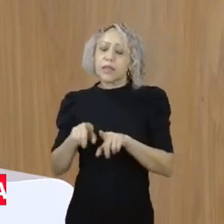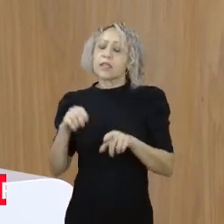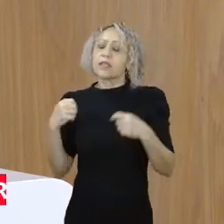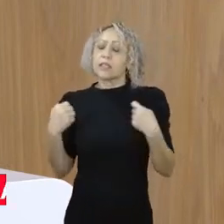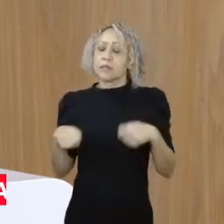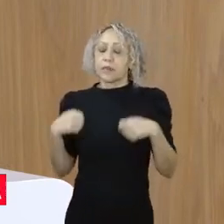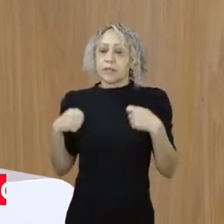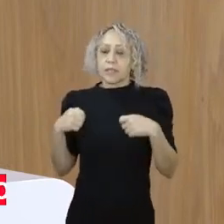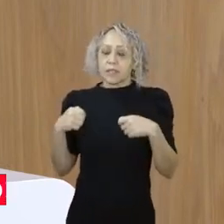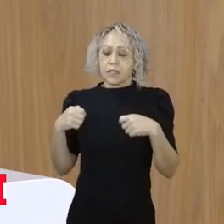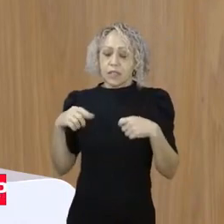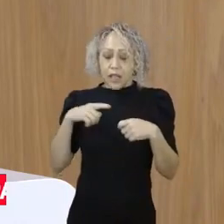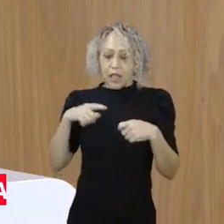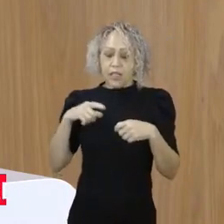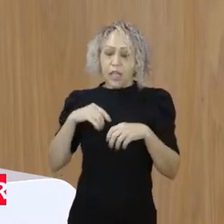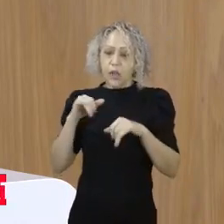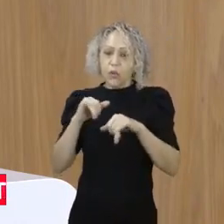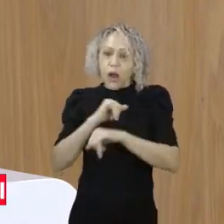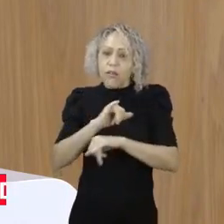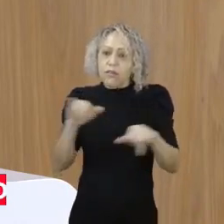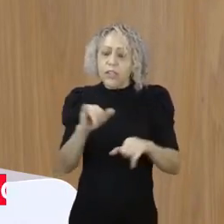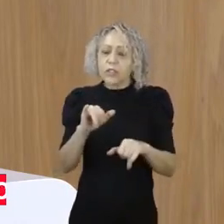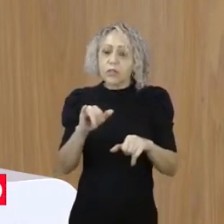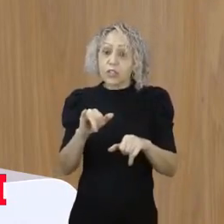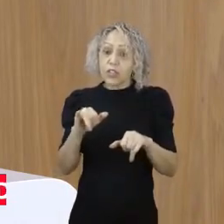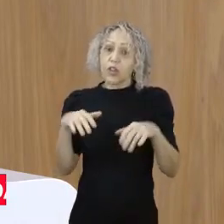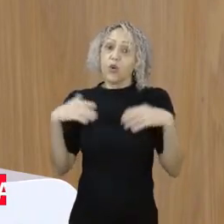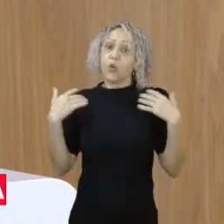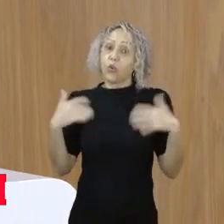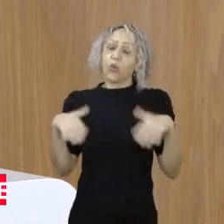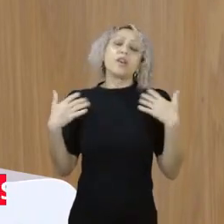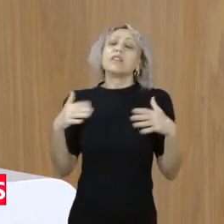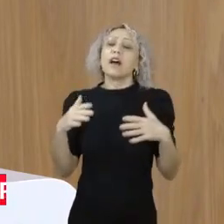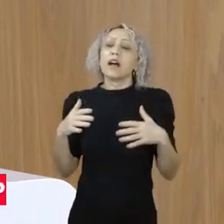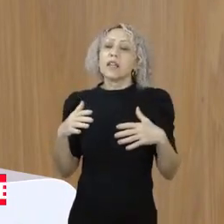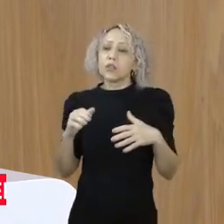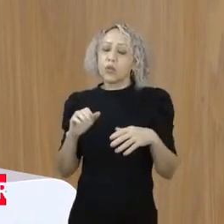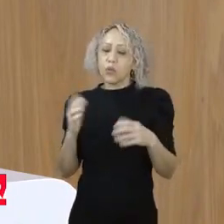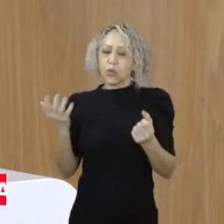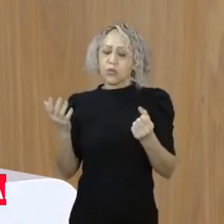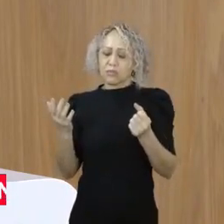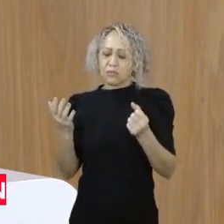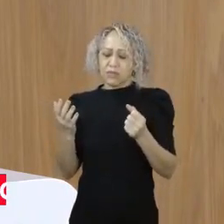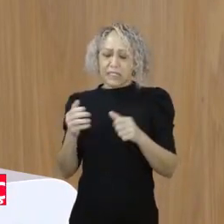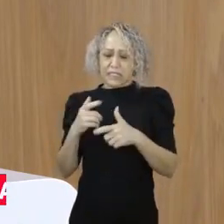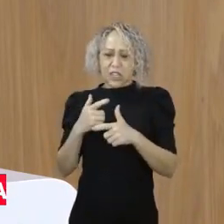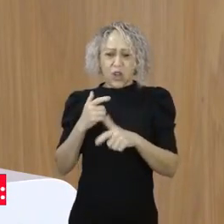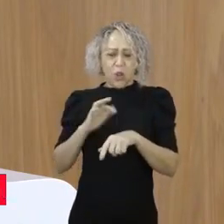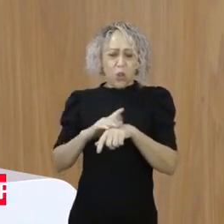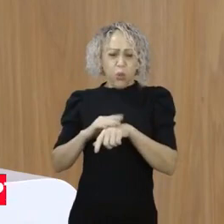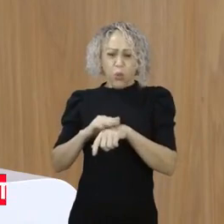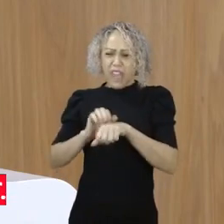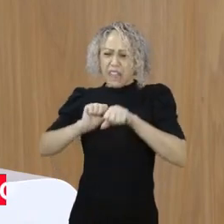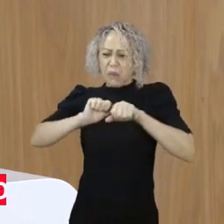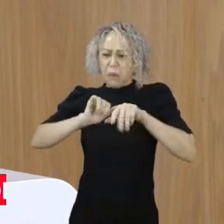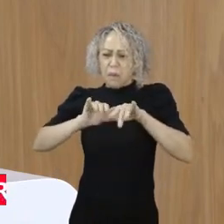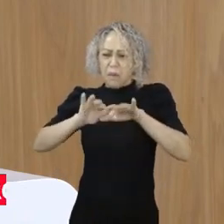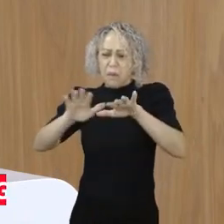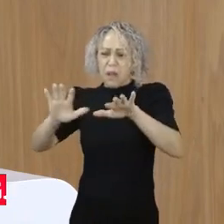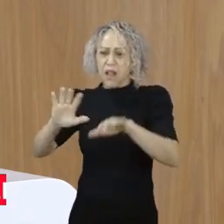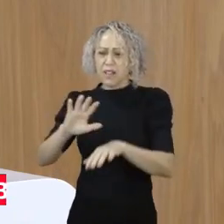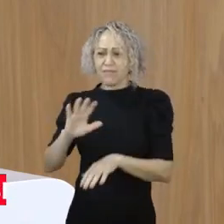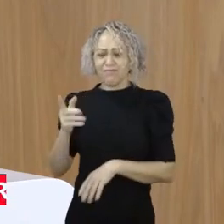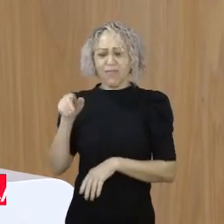situação lá só se agrava. Aqui, crianças passando fome e sede também, comenta o Alberto